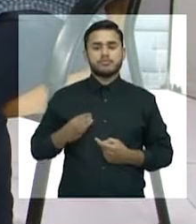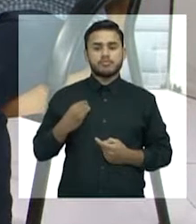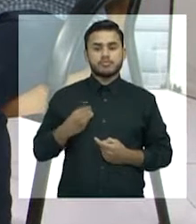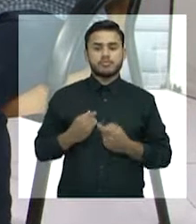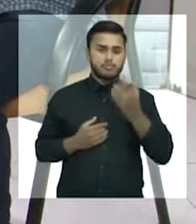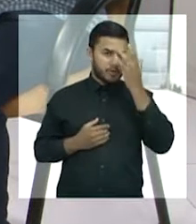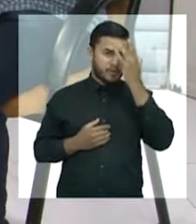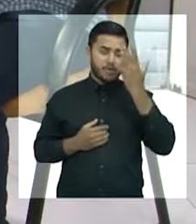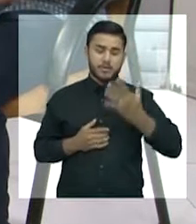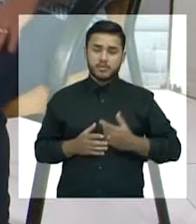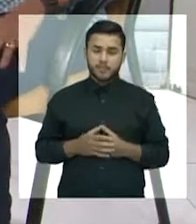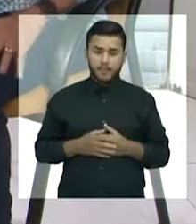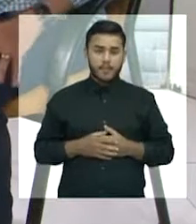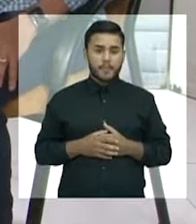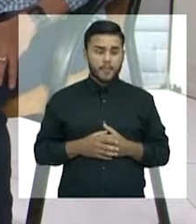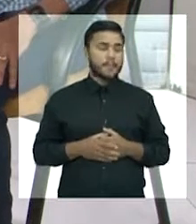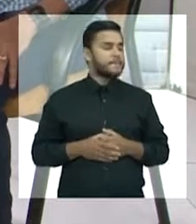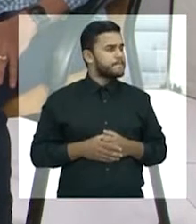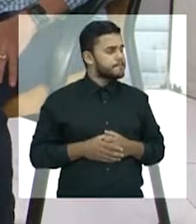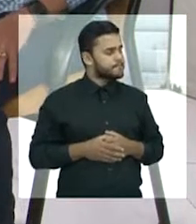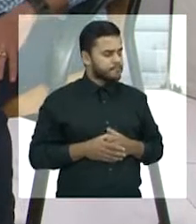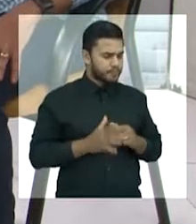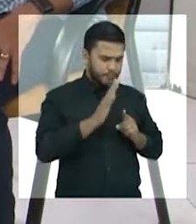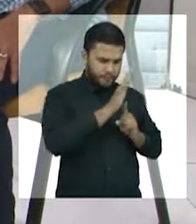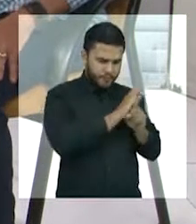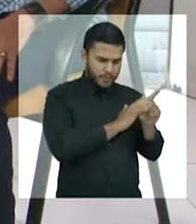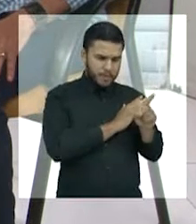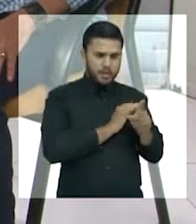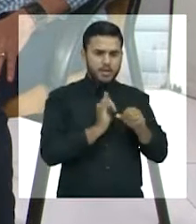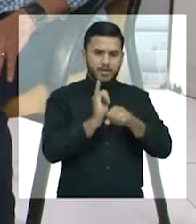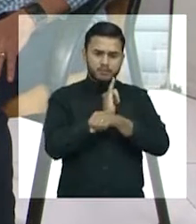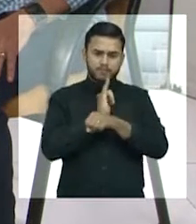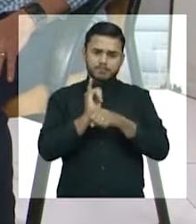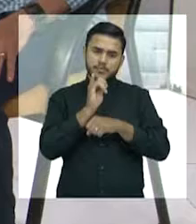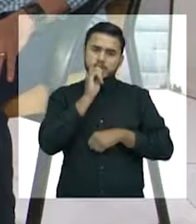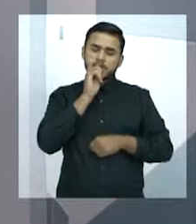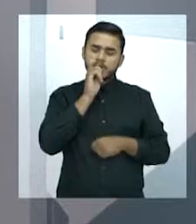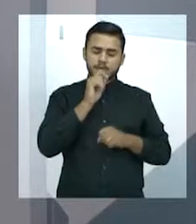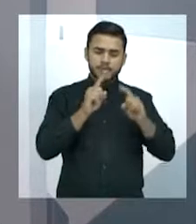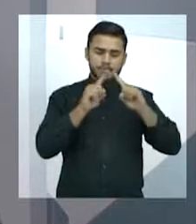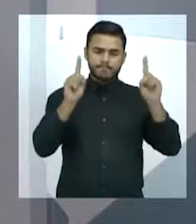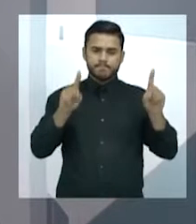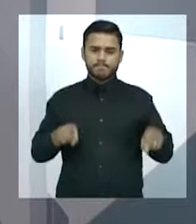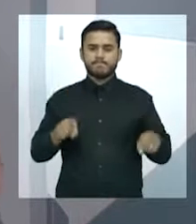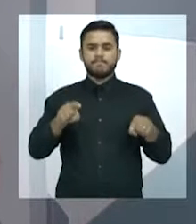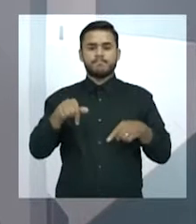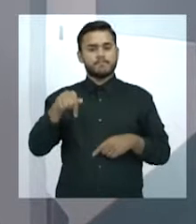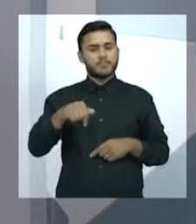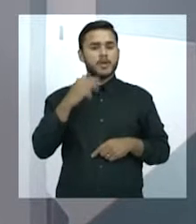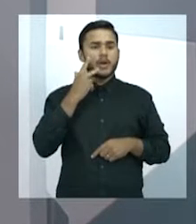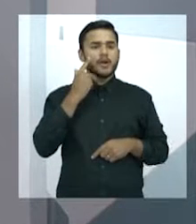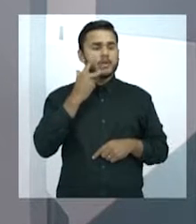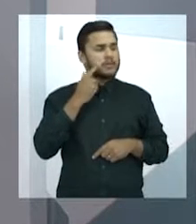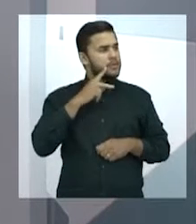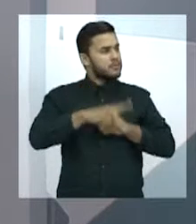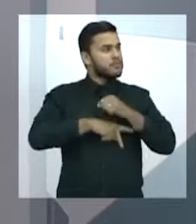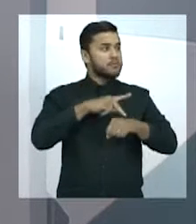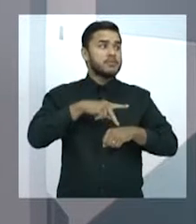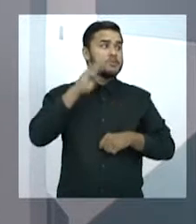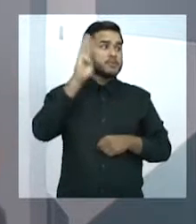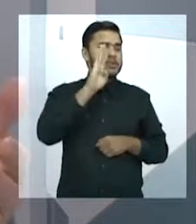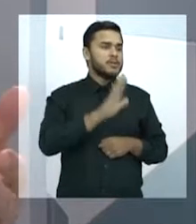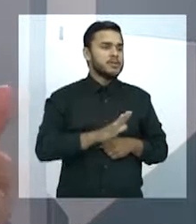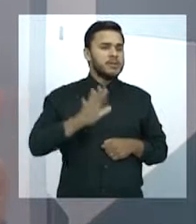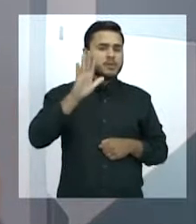fácil. E não existe assim uma política, né, pública, não só em Fortaleza, como acho que em todo o país,